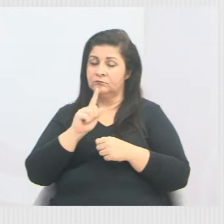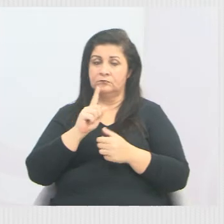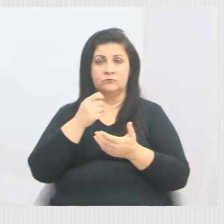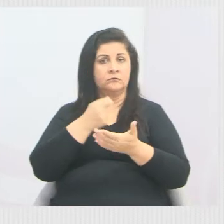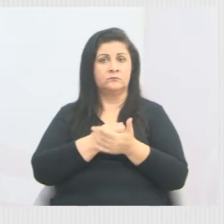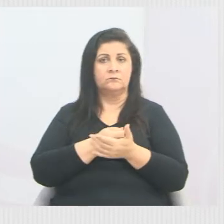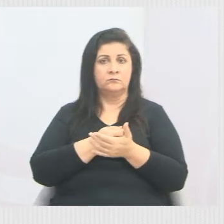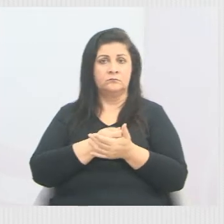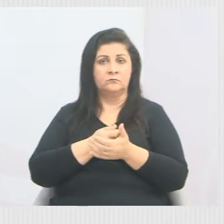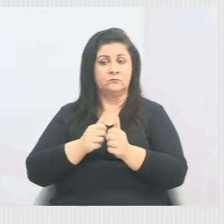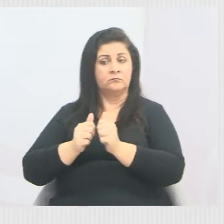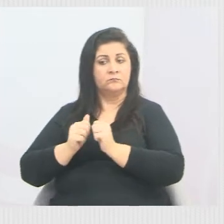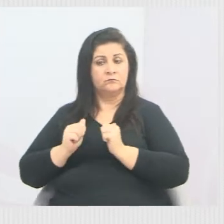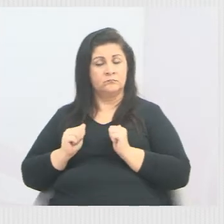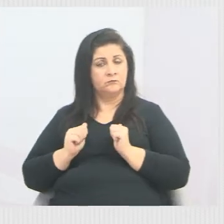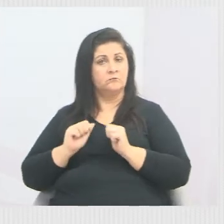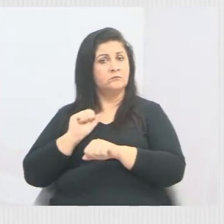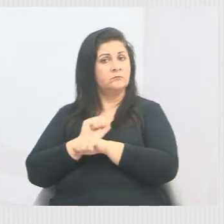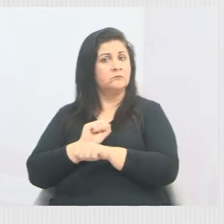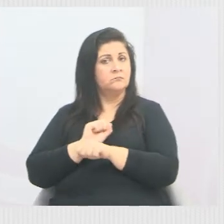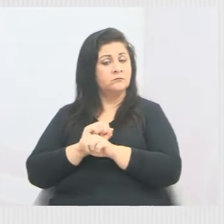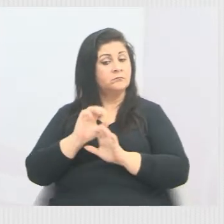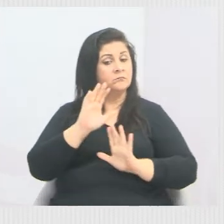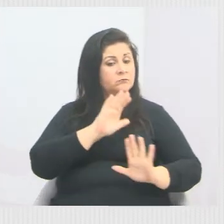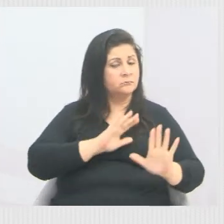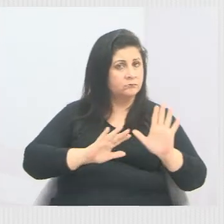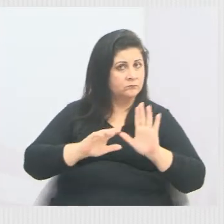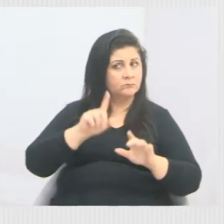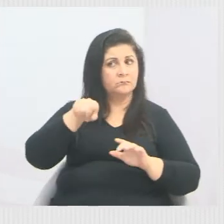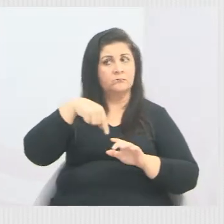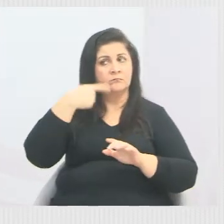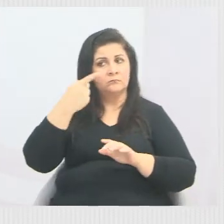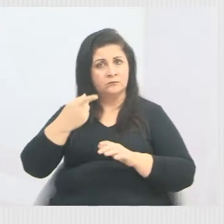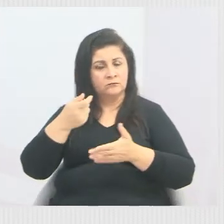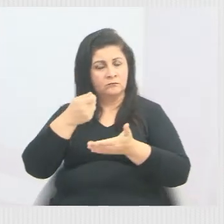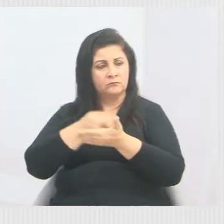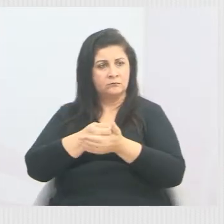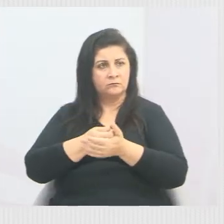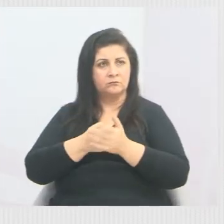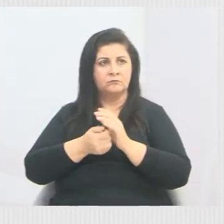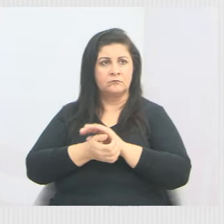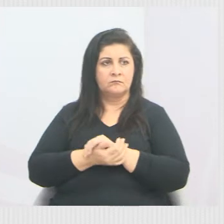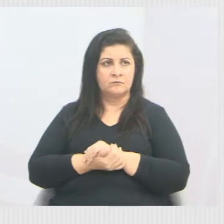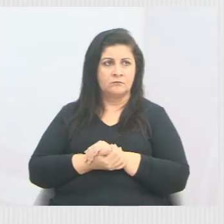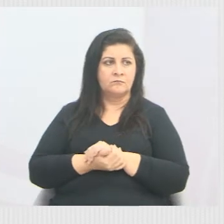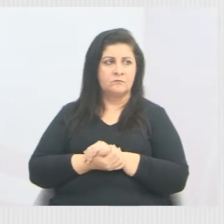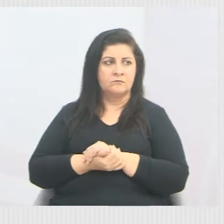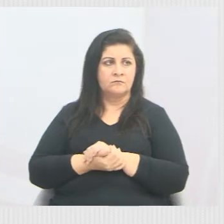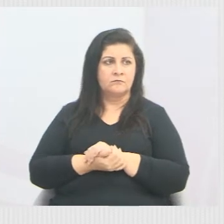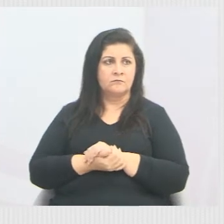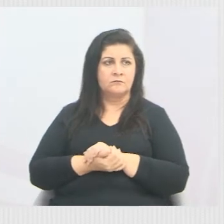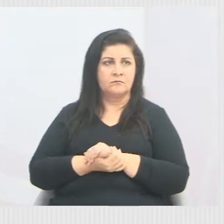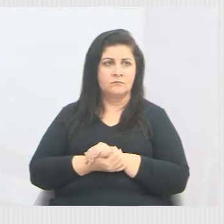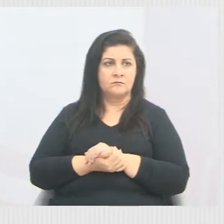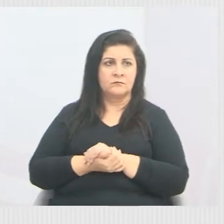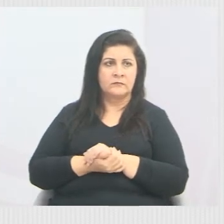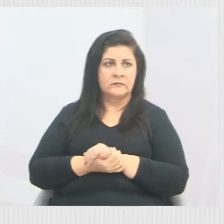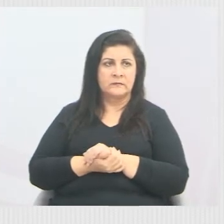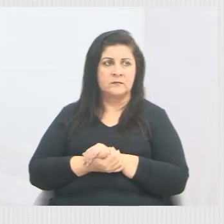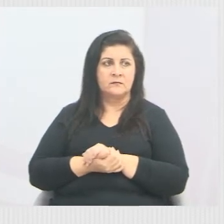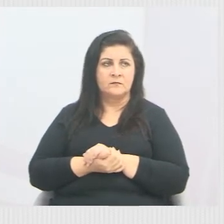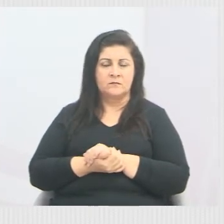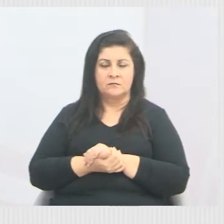secretaria ela verifica com mais cuidado, né, e não libera o pagamento. Então, isso ocorre também, uma